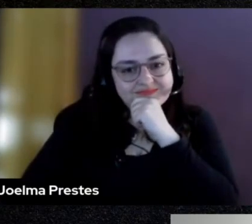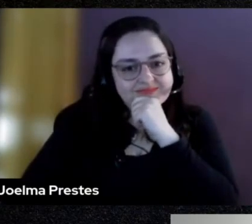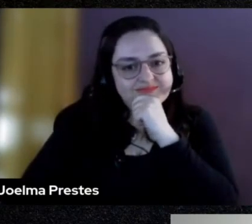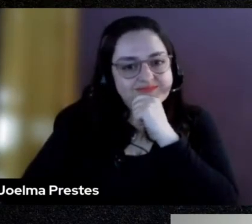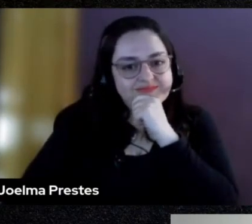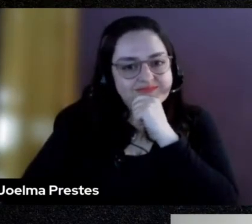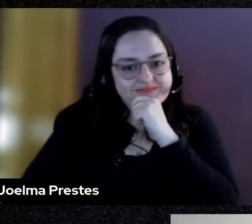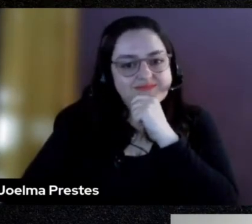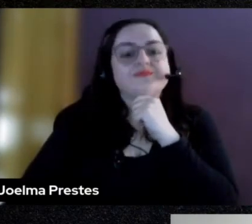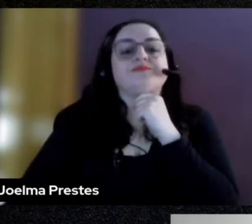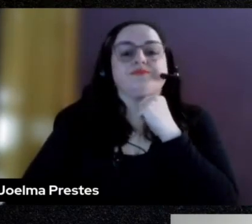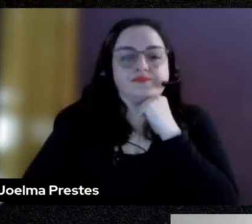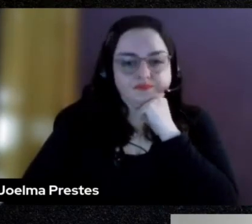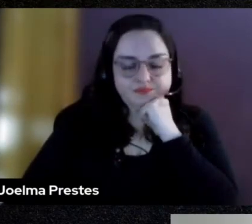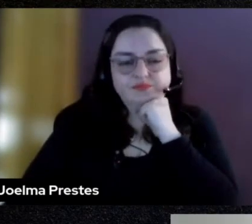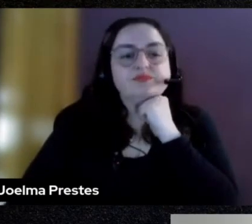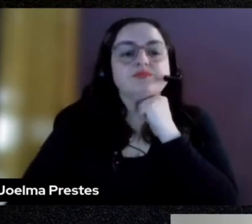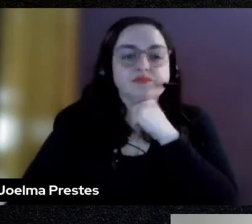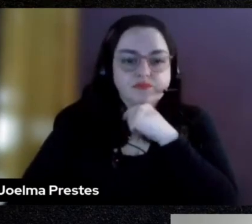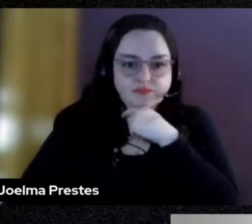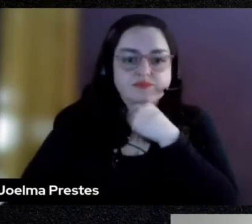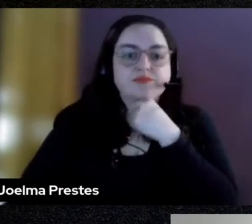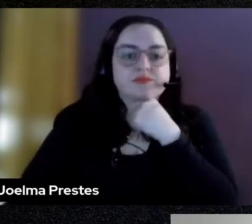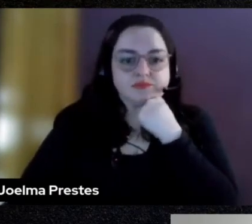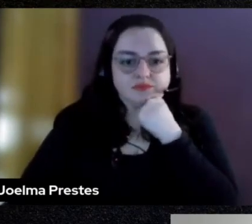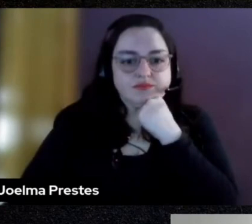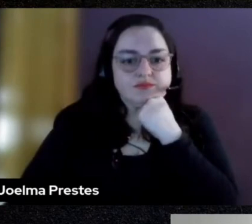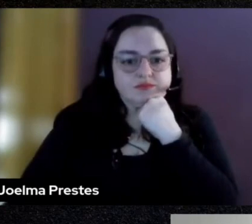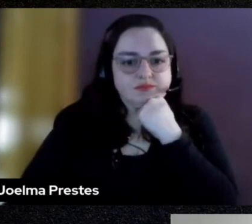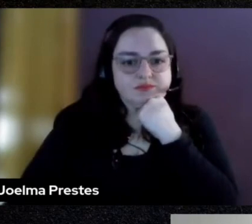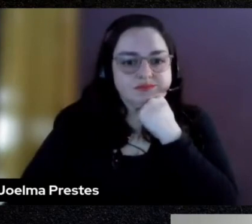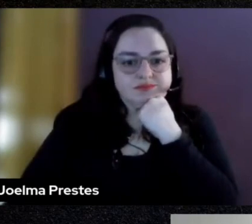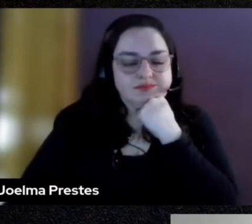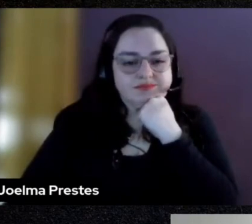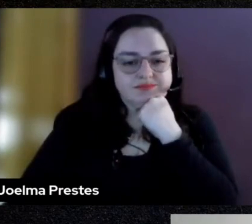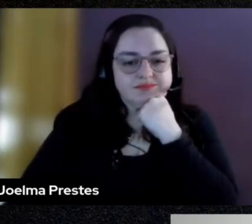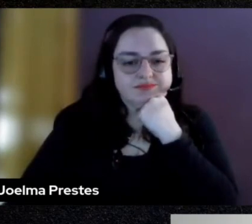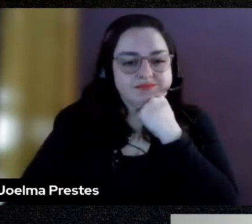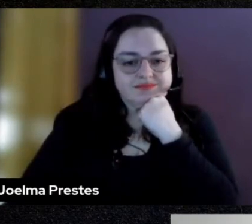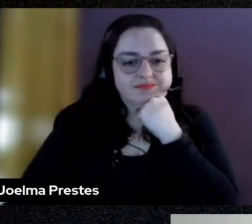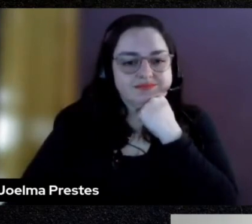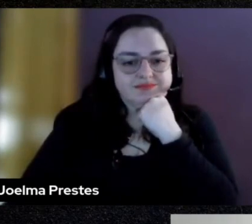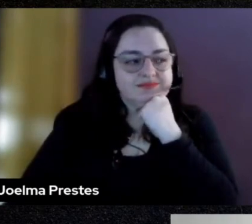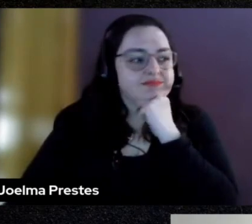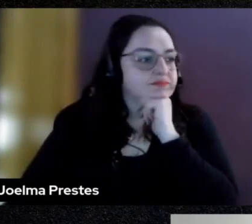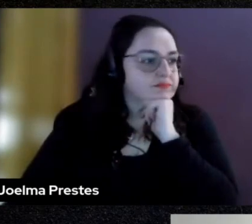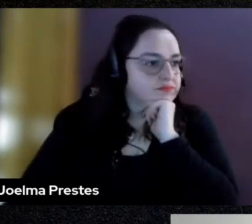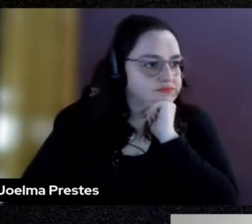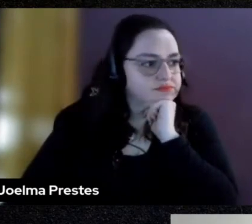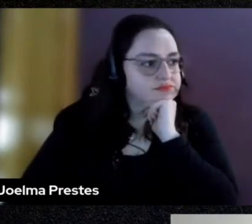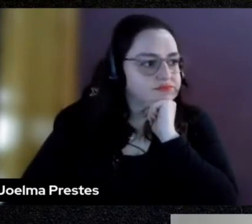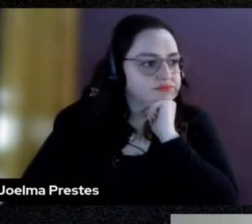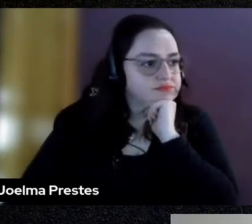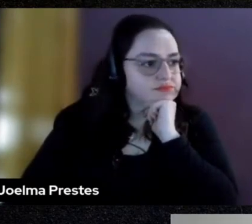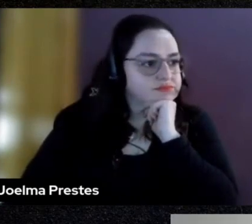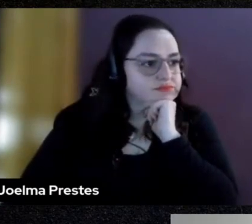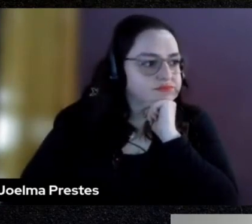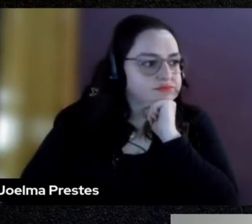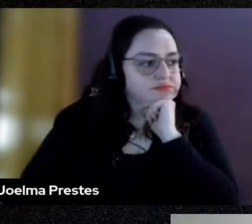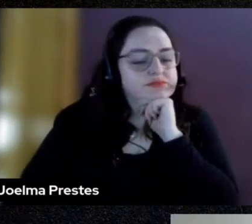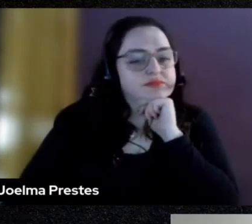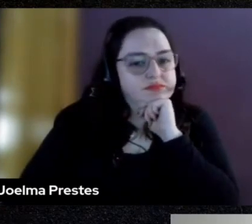é uma coisa só, né? A criticidade é um conjunto de alguns fatores que vai tornar aquele bug crítico. E uma vez que ele é crítico, ele